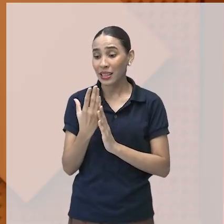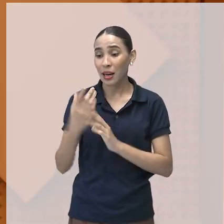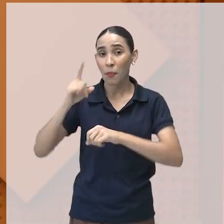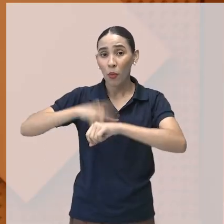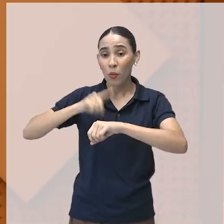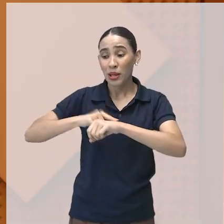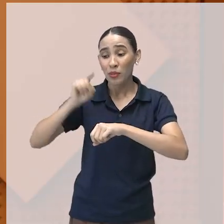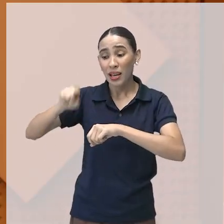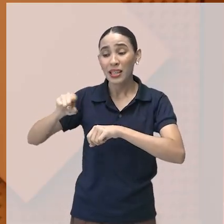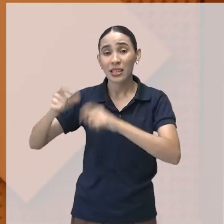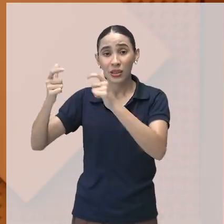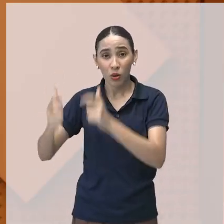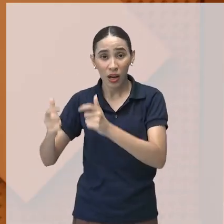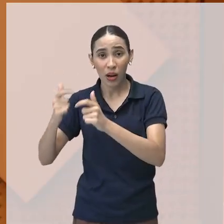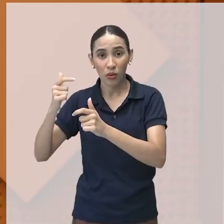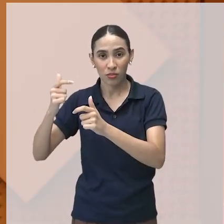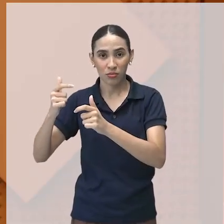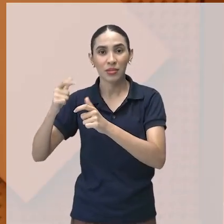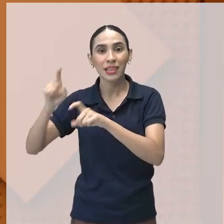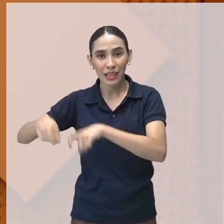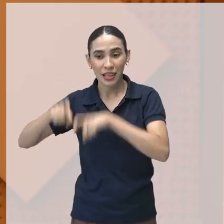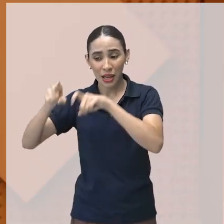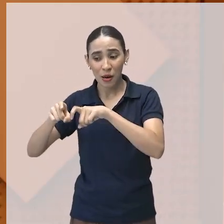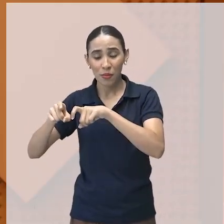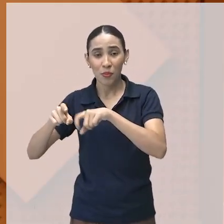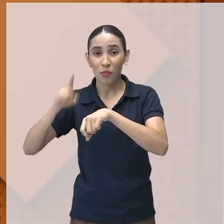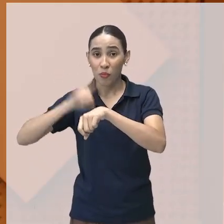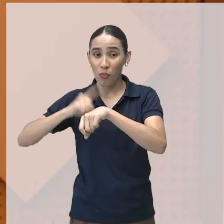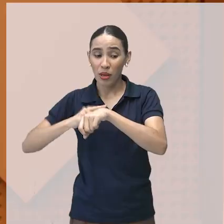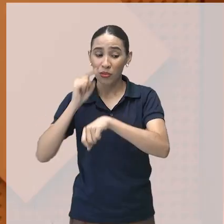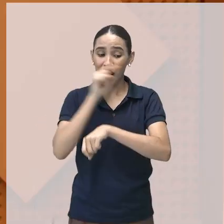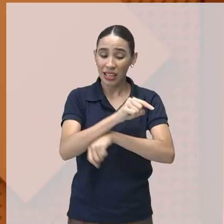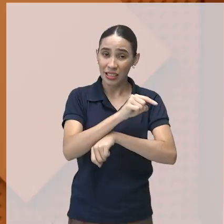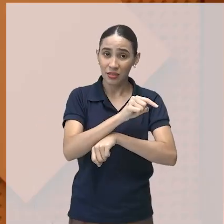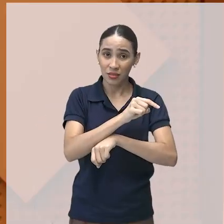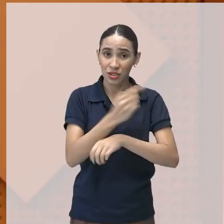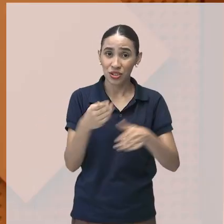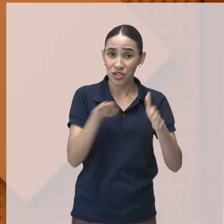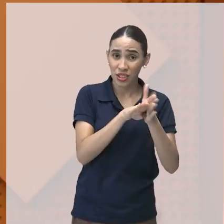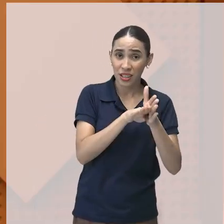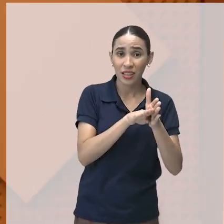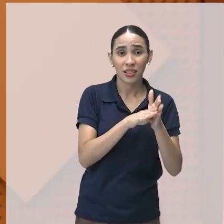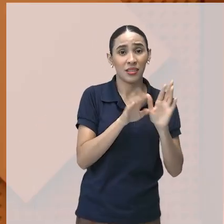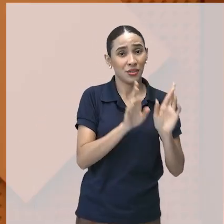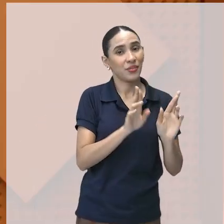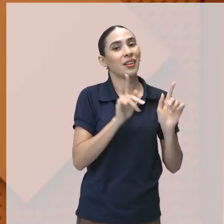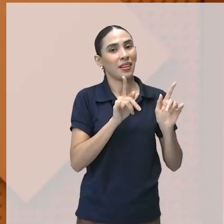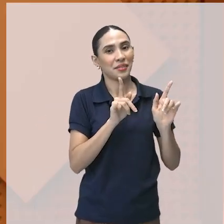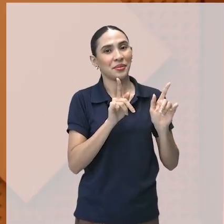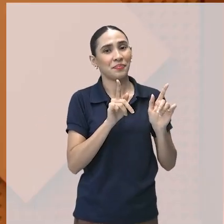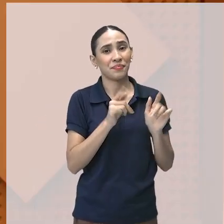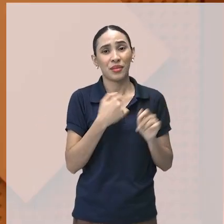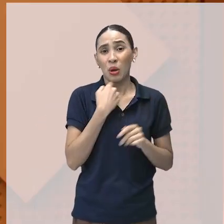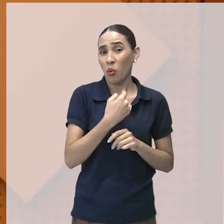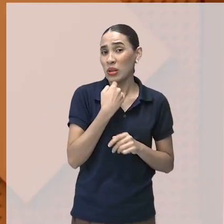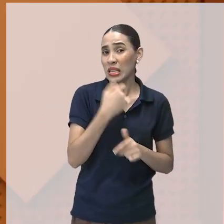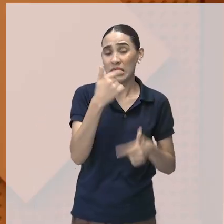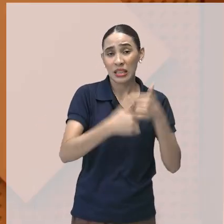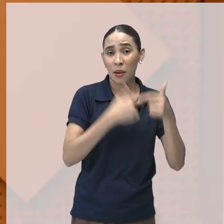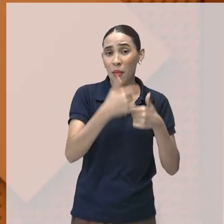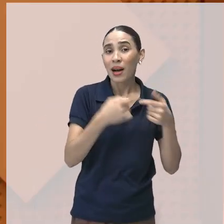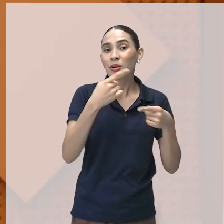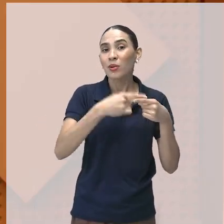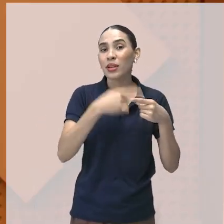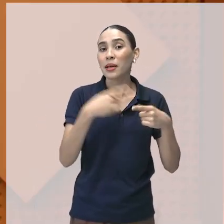né? Quando esse homem do campo chega na cidade, ele observa que essa realidade é bem diferente, né? Ele não consegue, às vezes, emprego porque